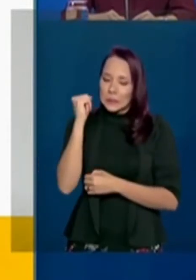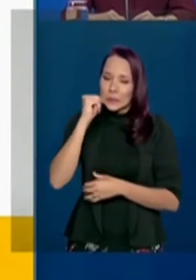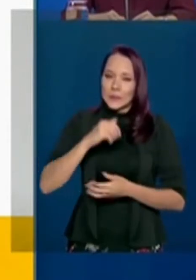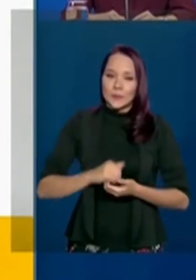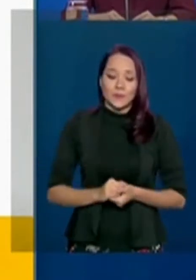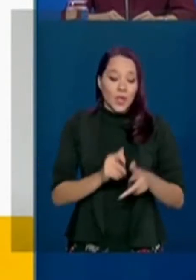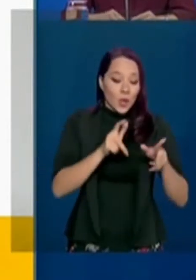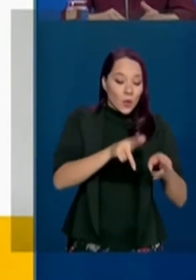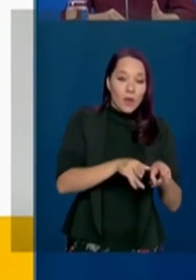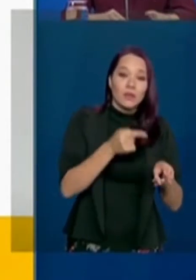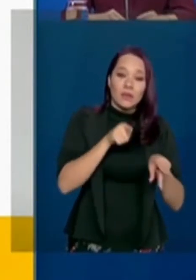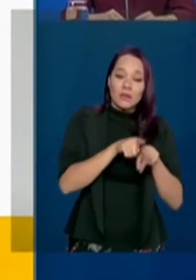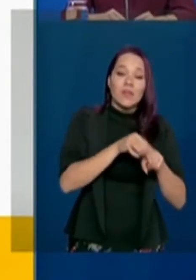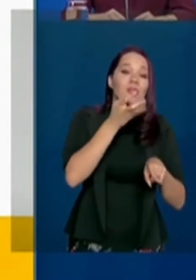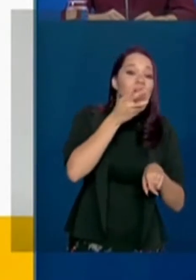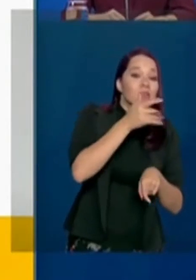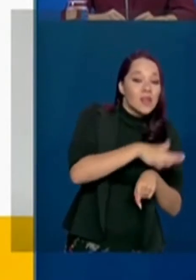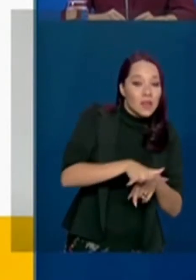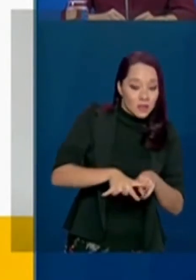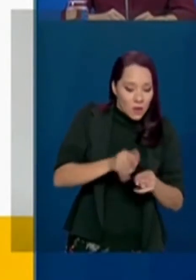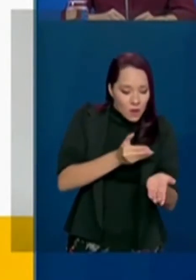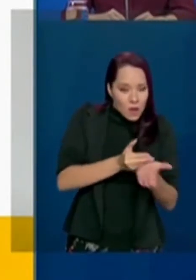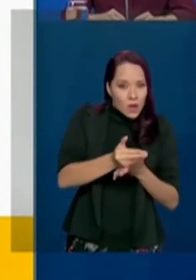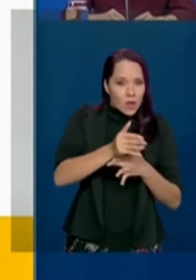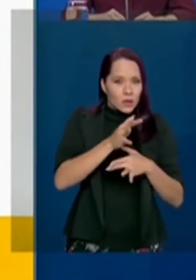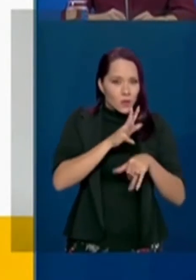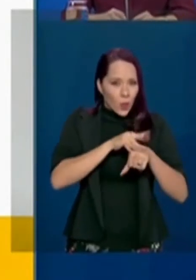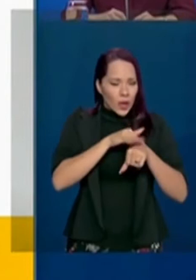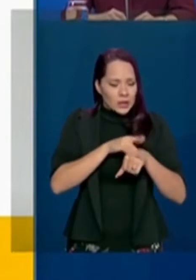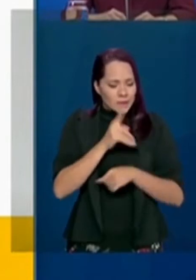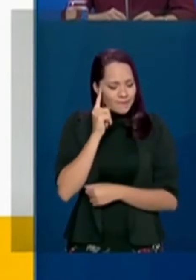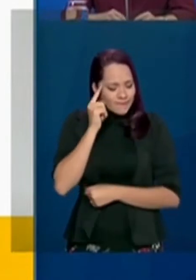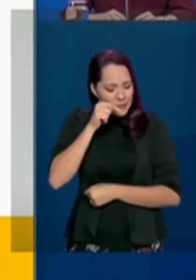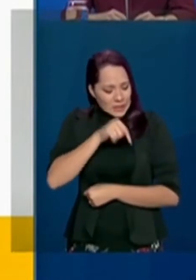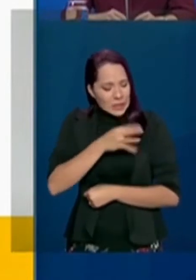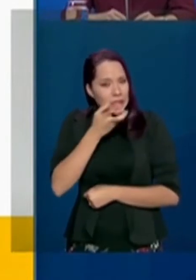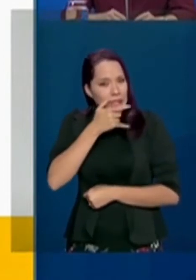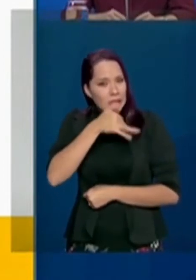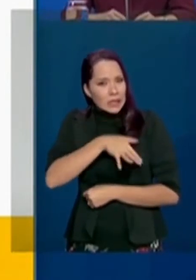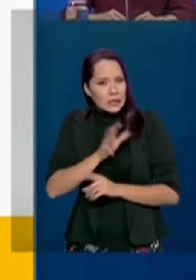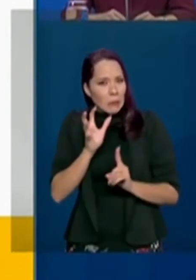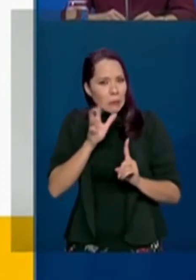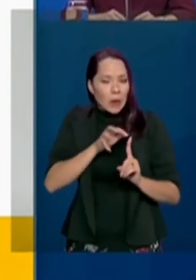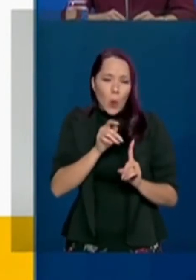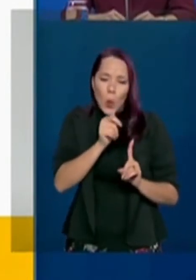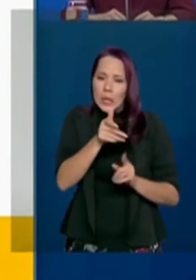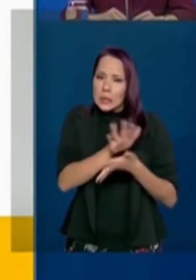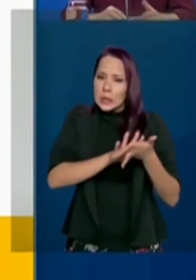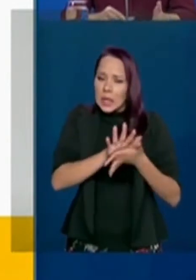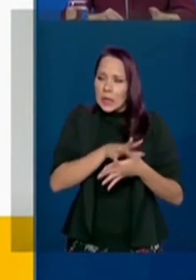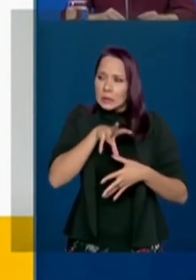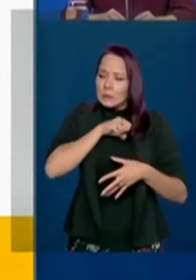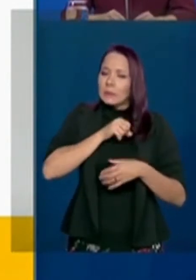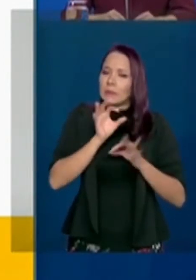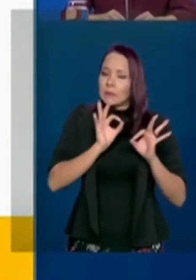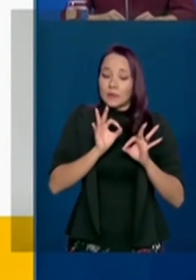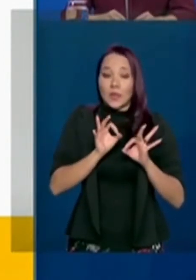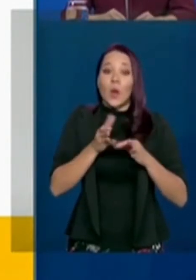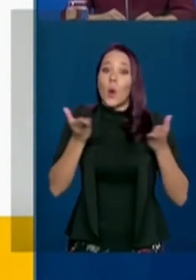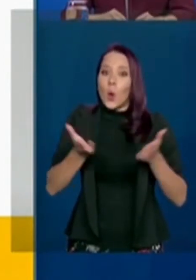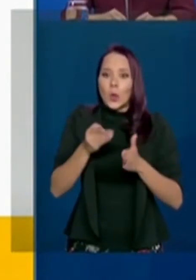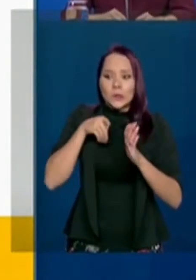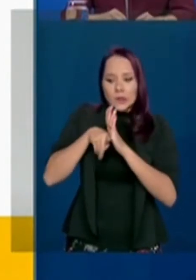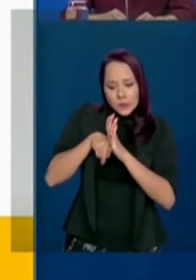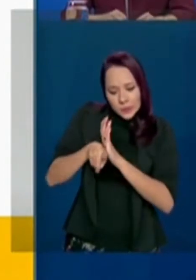forma, na criança, que no início da doença nós julgávamos que elas seriam menos afetadas pela doença, hoje nós temos a